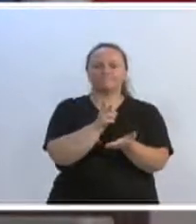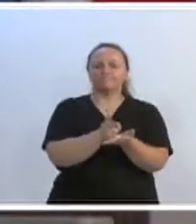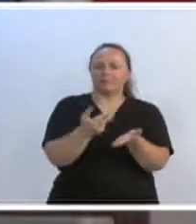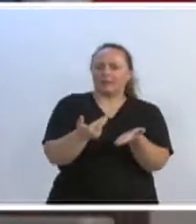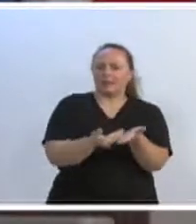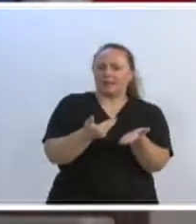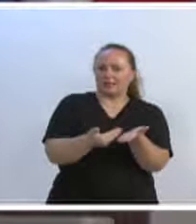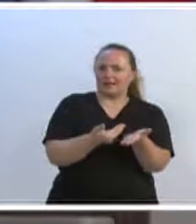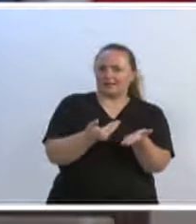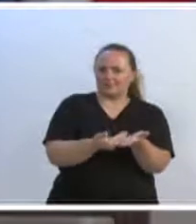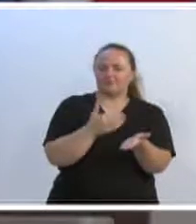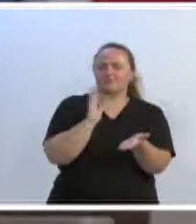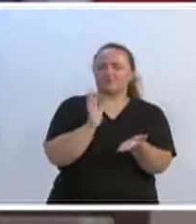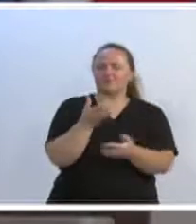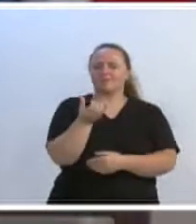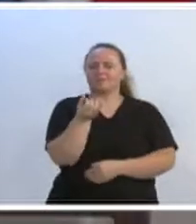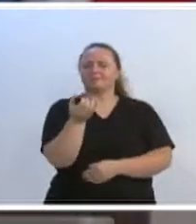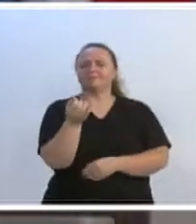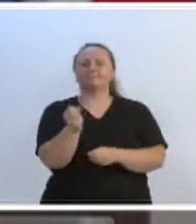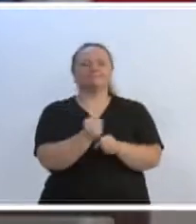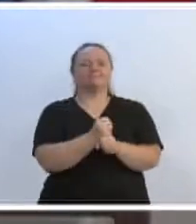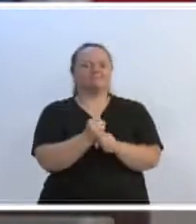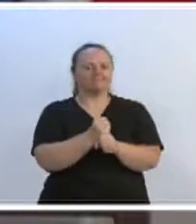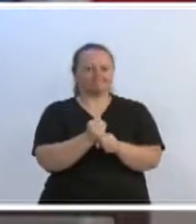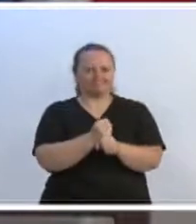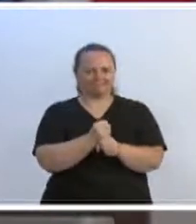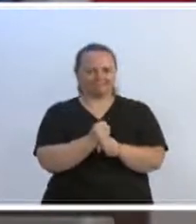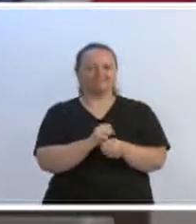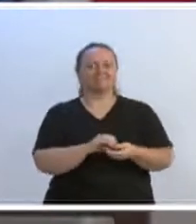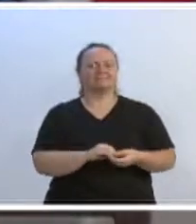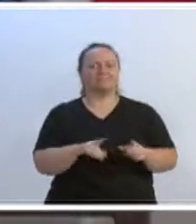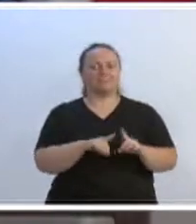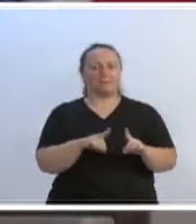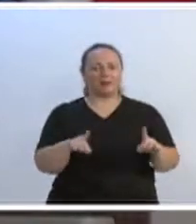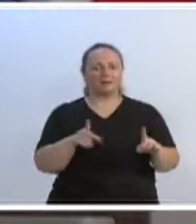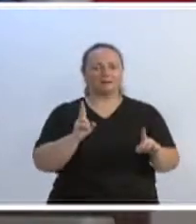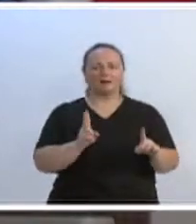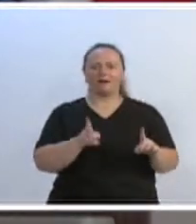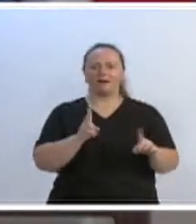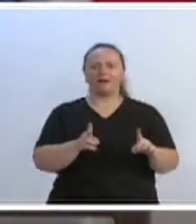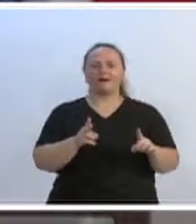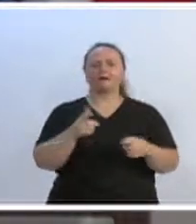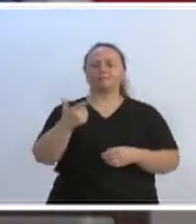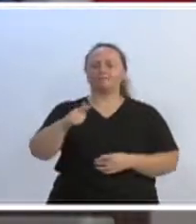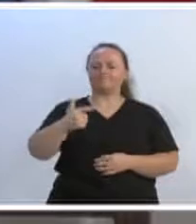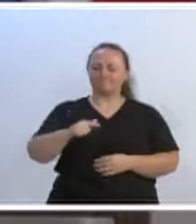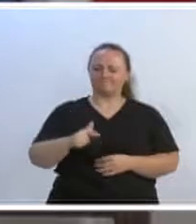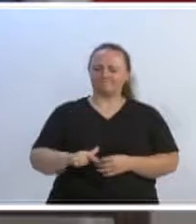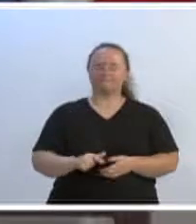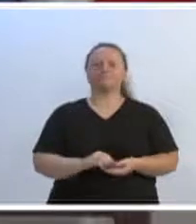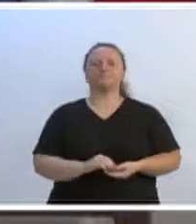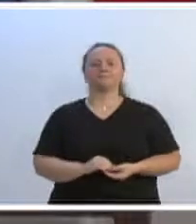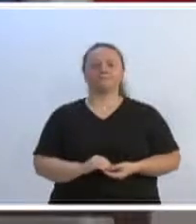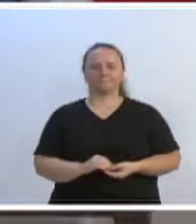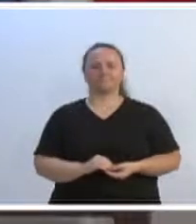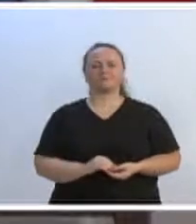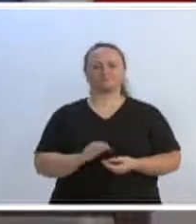Centenário. Aqui nos encontramos para celebrar, registrar